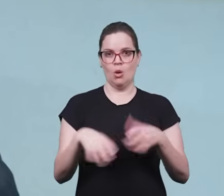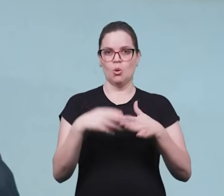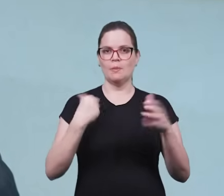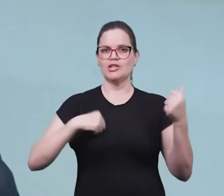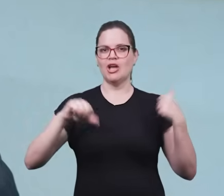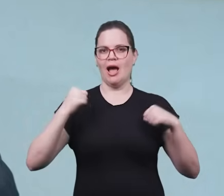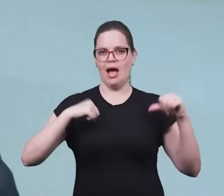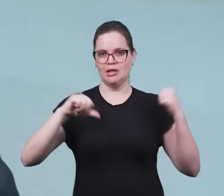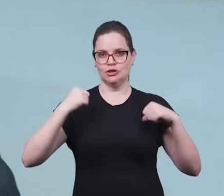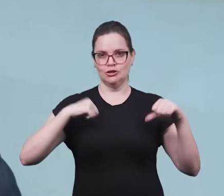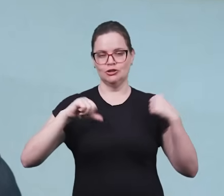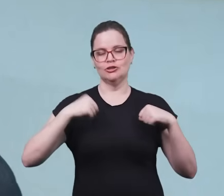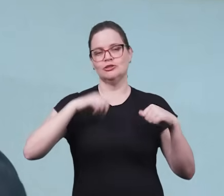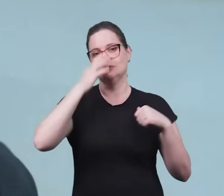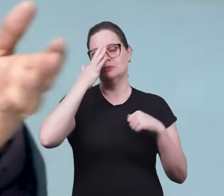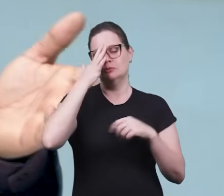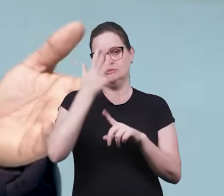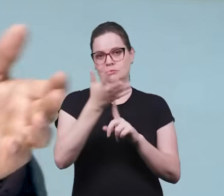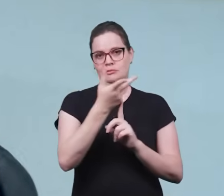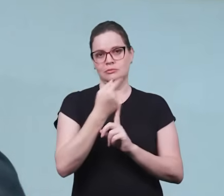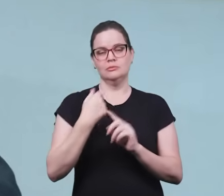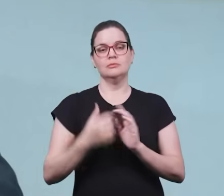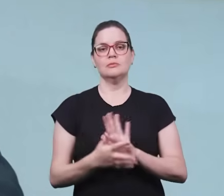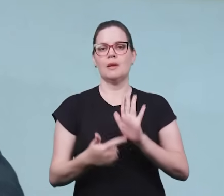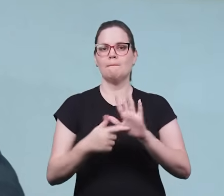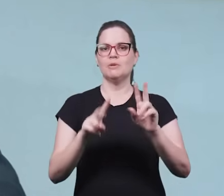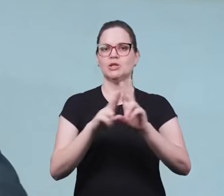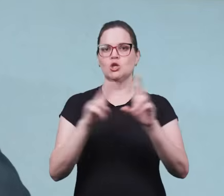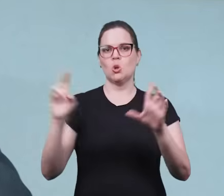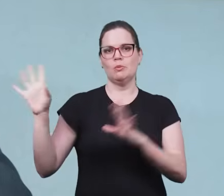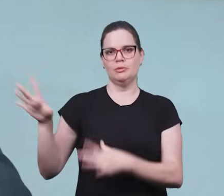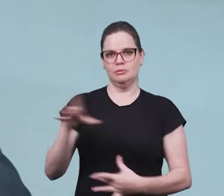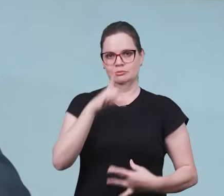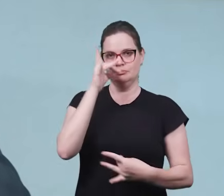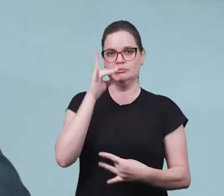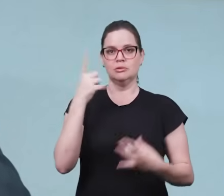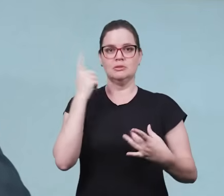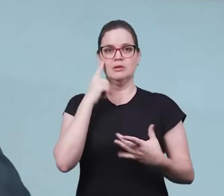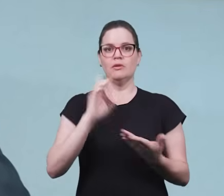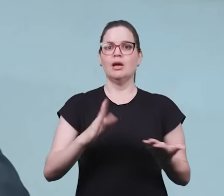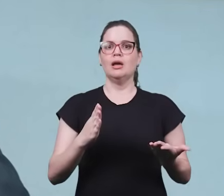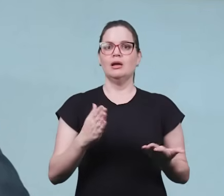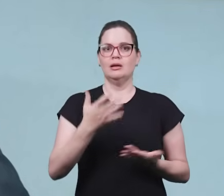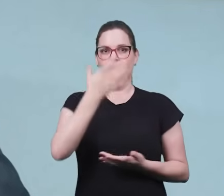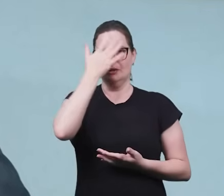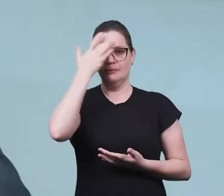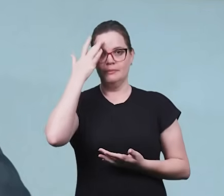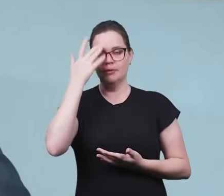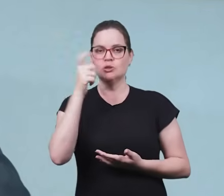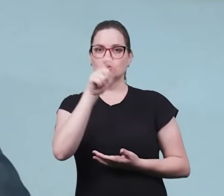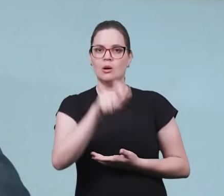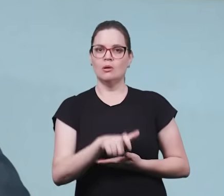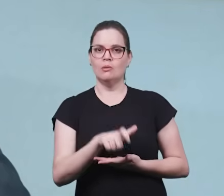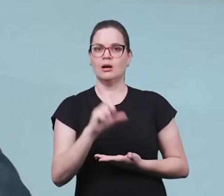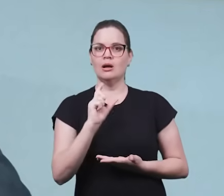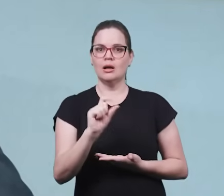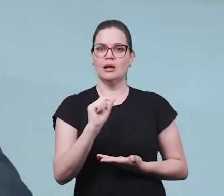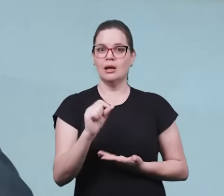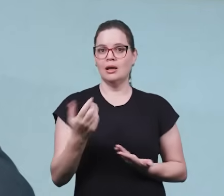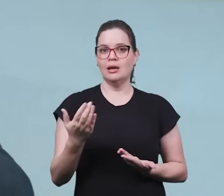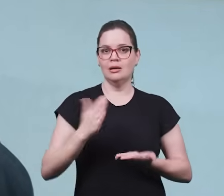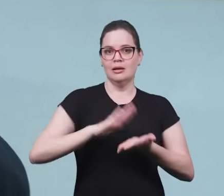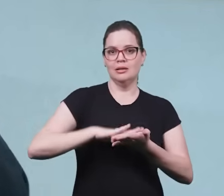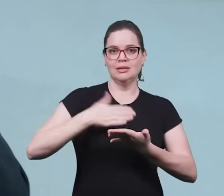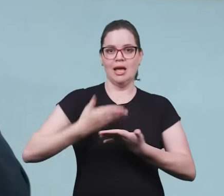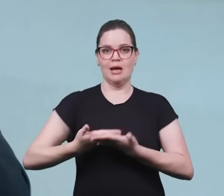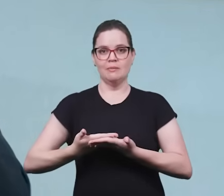artística, você fala de uma atuação, o pastor Juliana falou, os intérpretes. Quando o intérprete, ele está mostrando aquilo